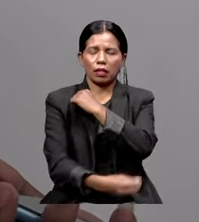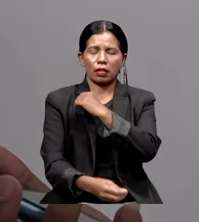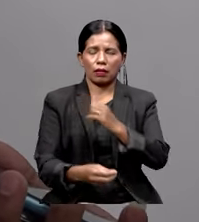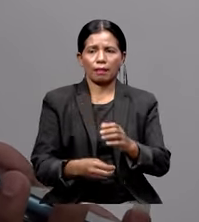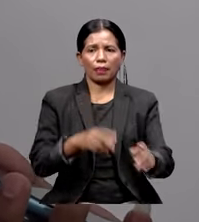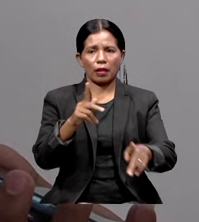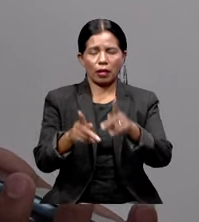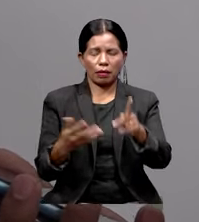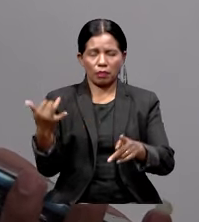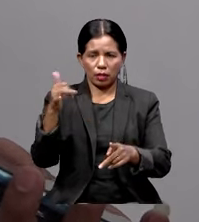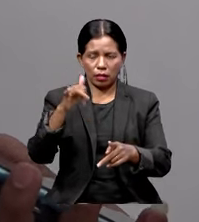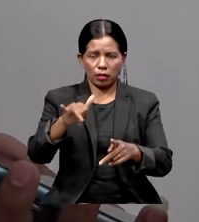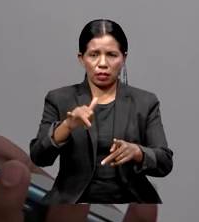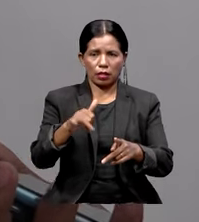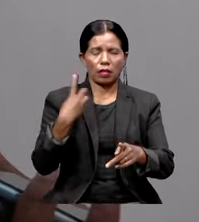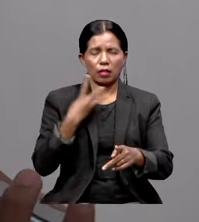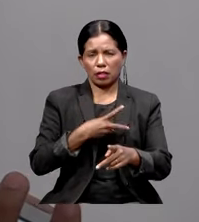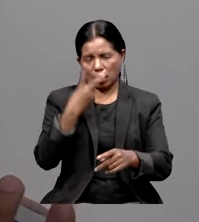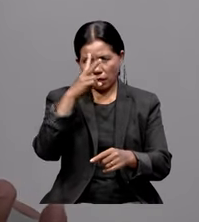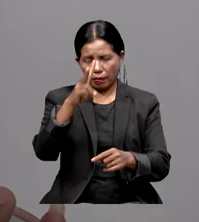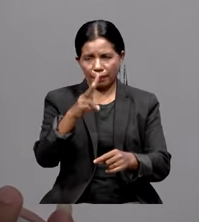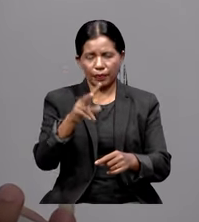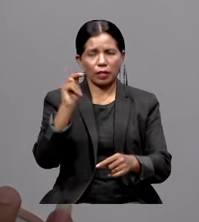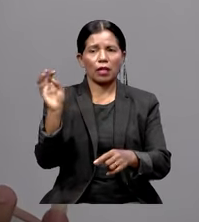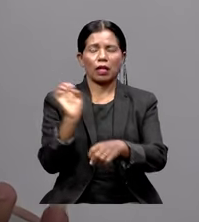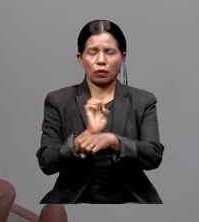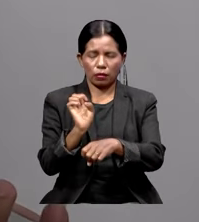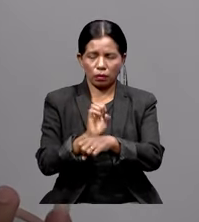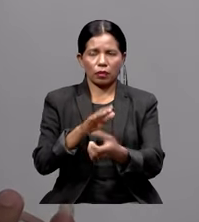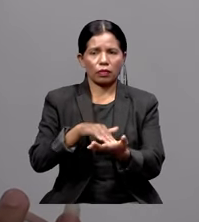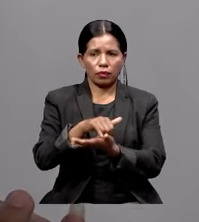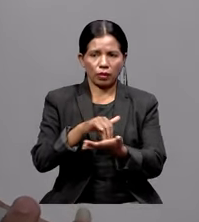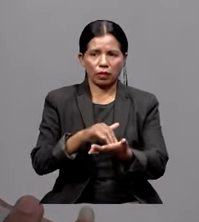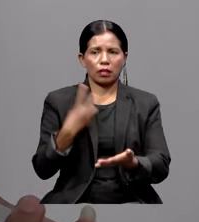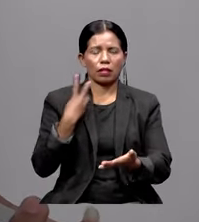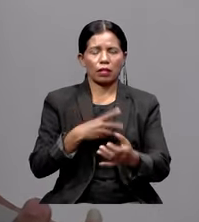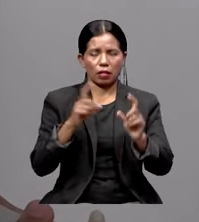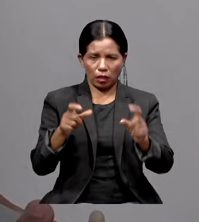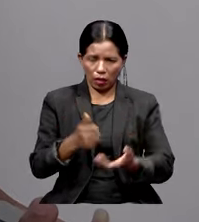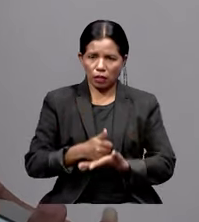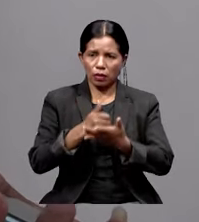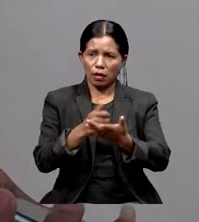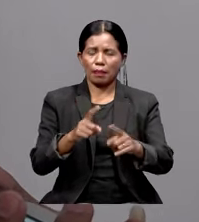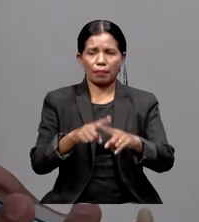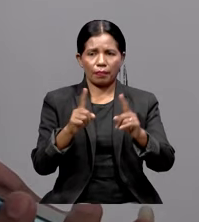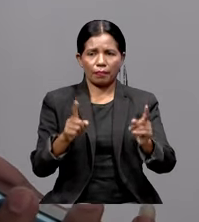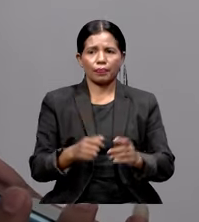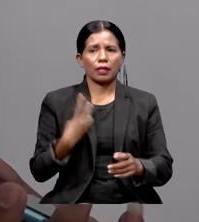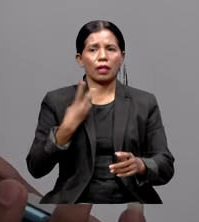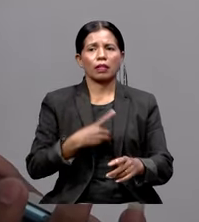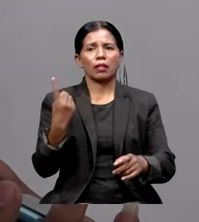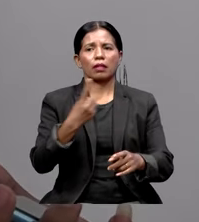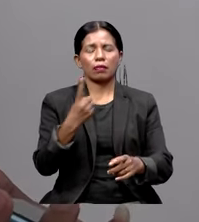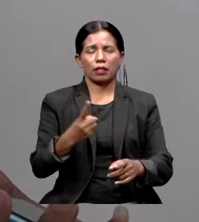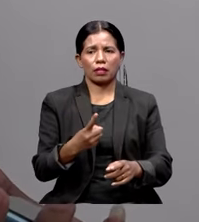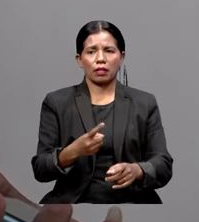ba povo, se irané, bem maca. Ita areca ta nini economia sei fraco ela sai de nita tenga mai be ita tenga na fatin